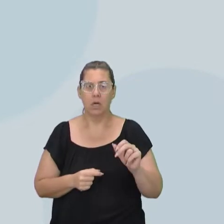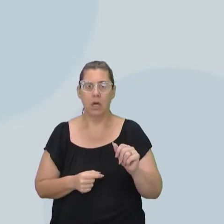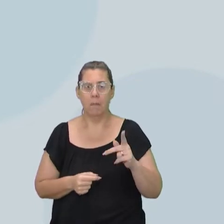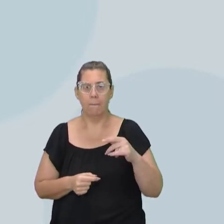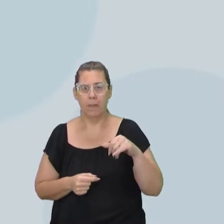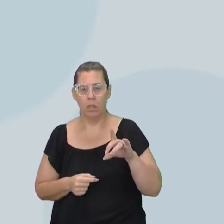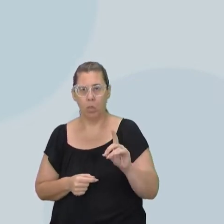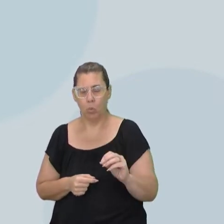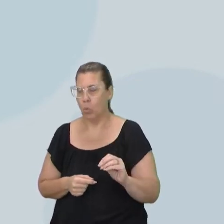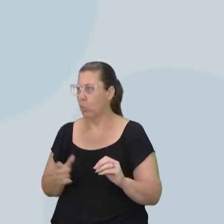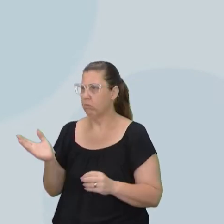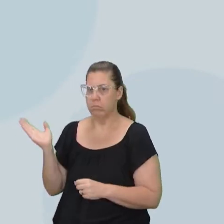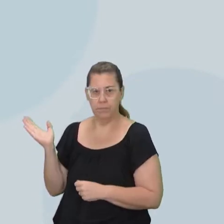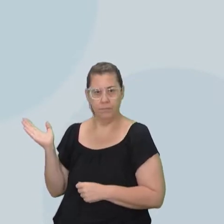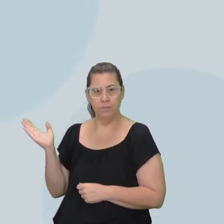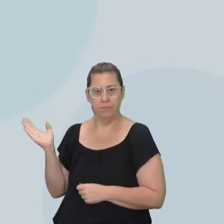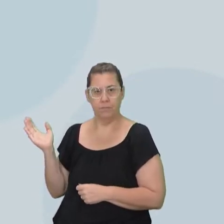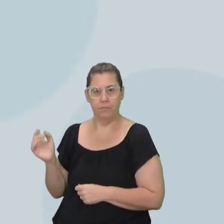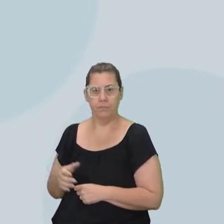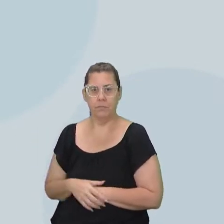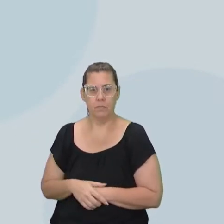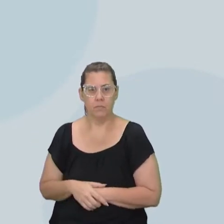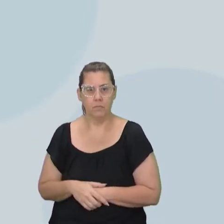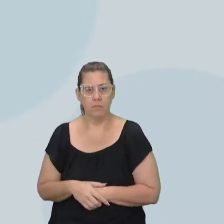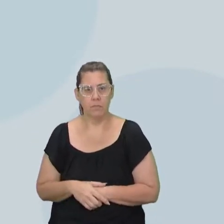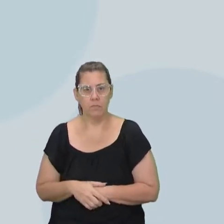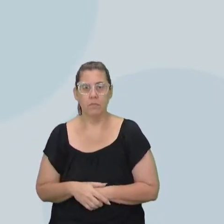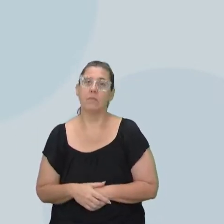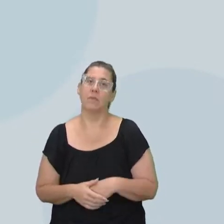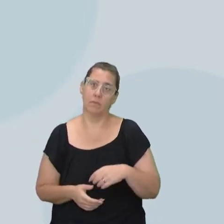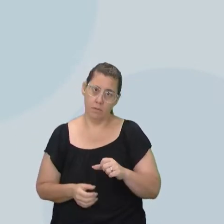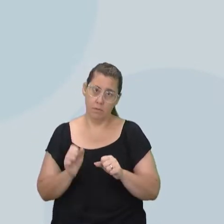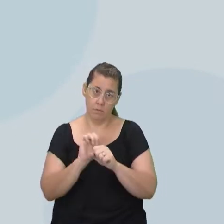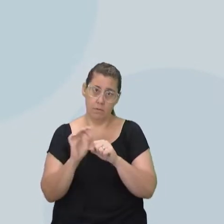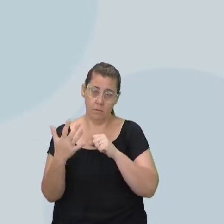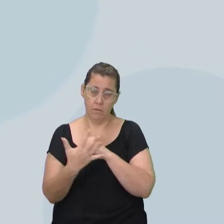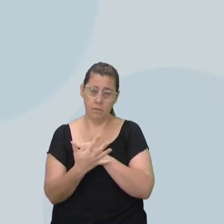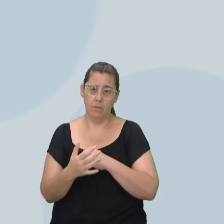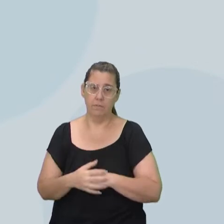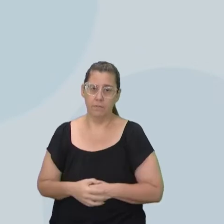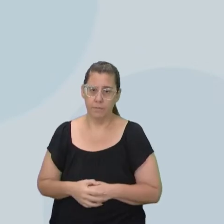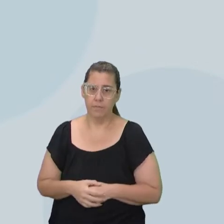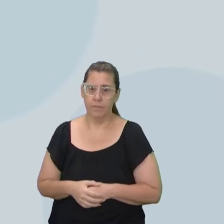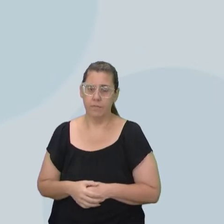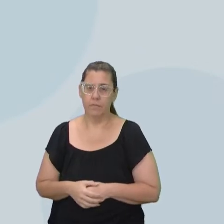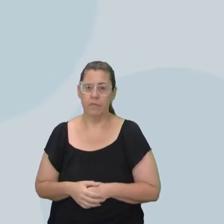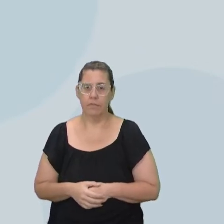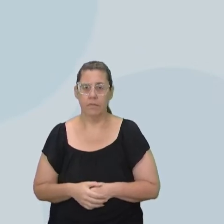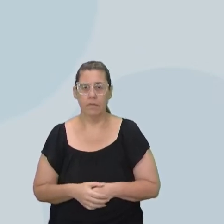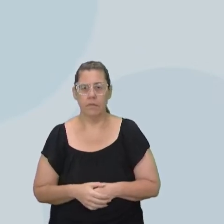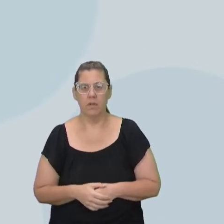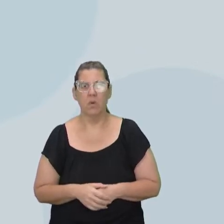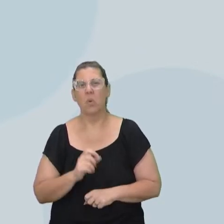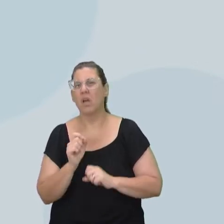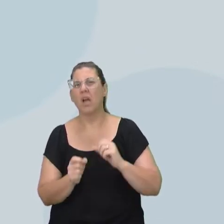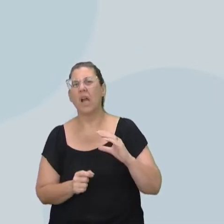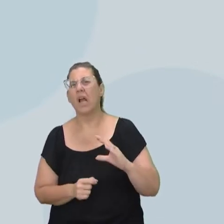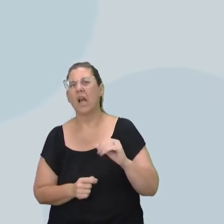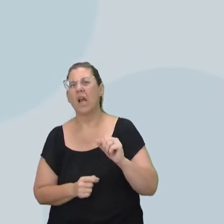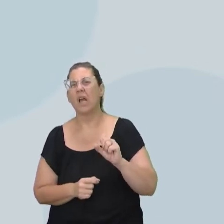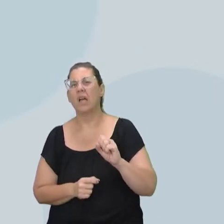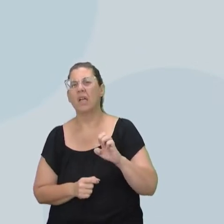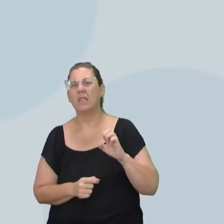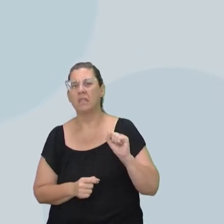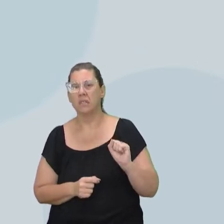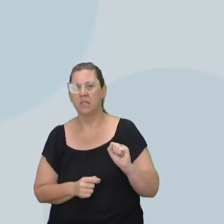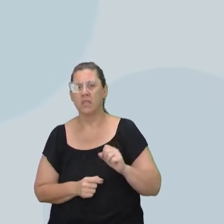isso aqui. Fall in COVID cases. Professor, o que é cases? Poxa, só muda